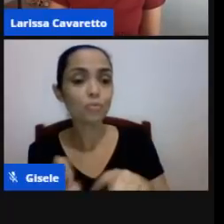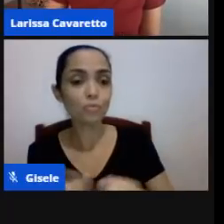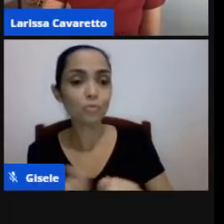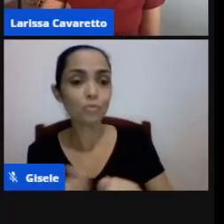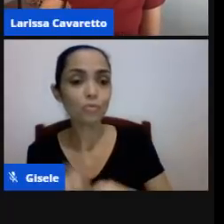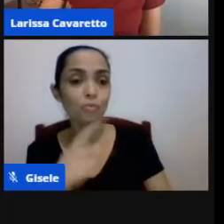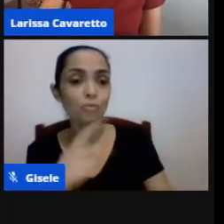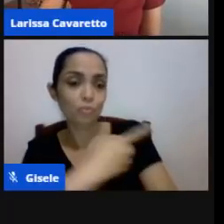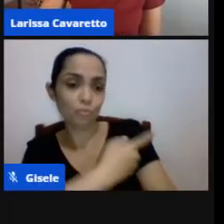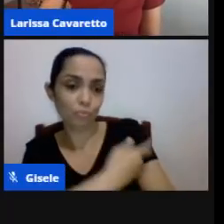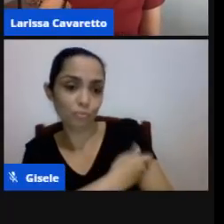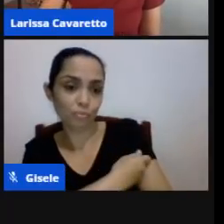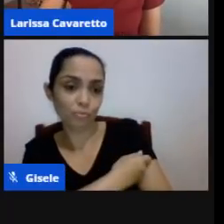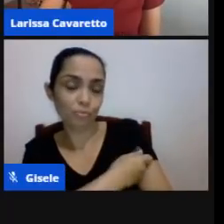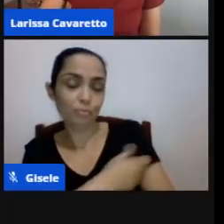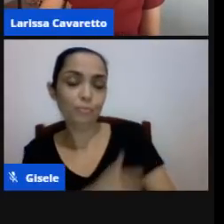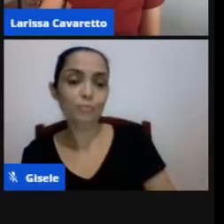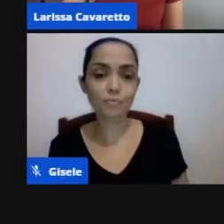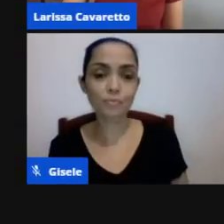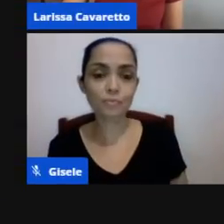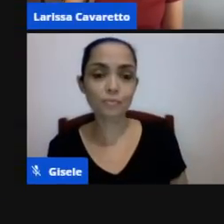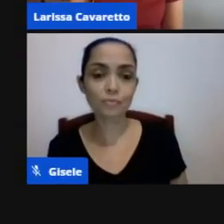vacinação.